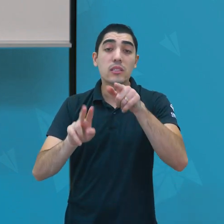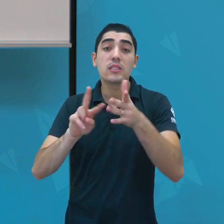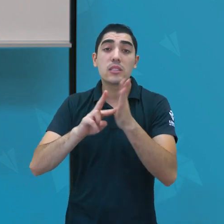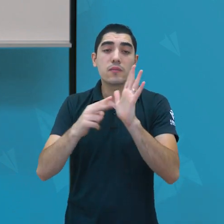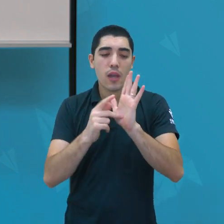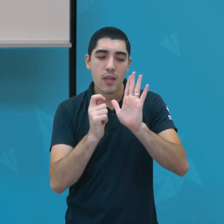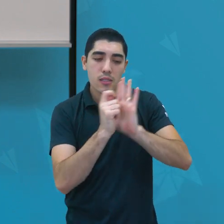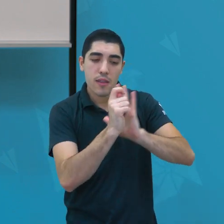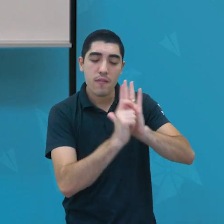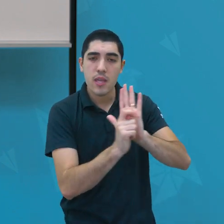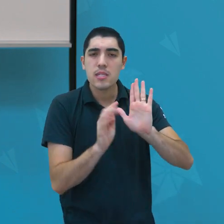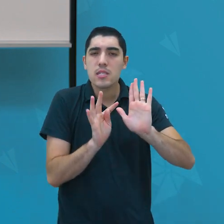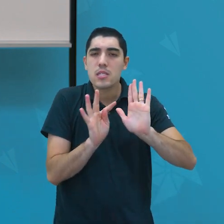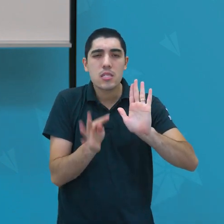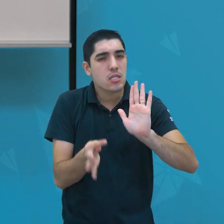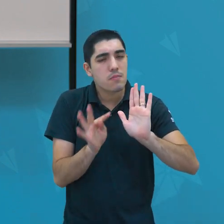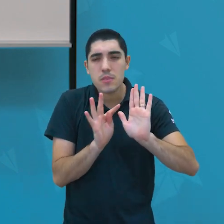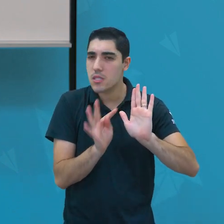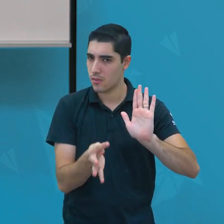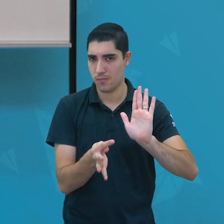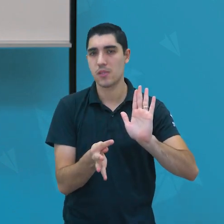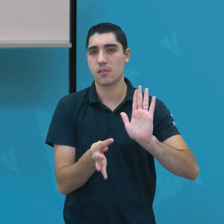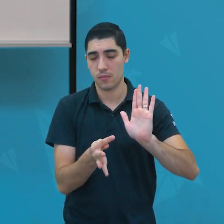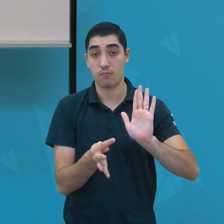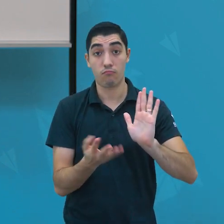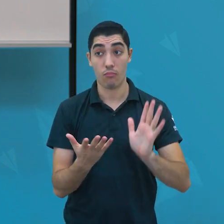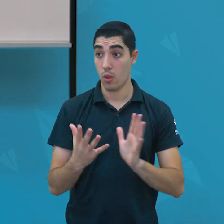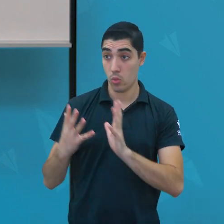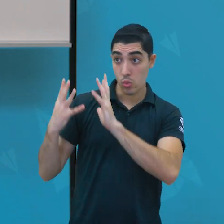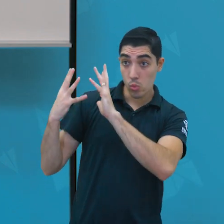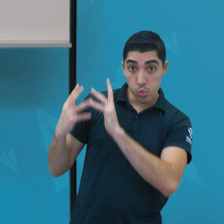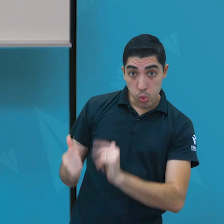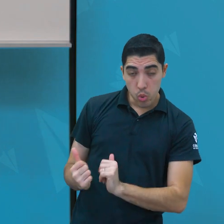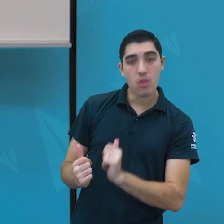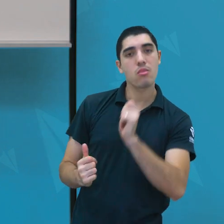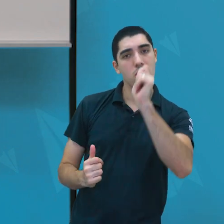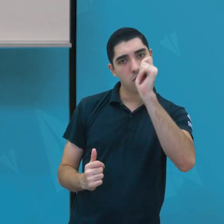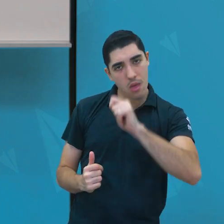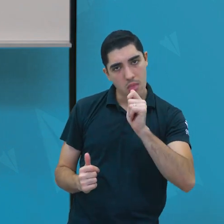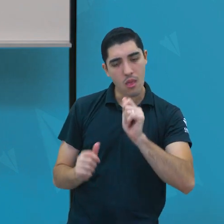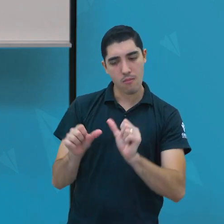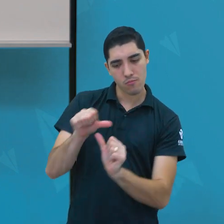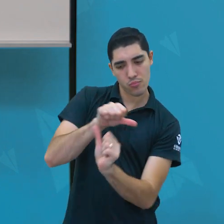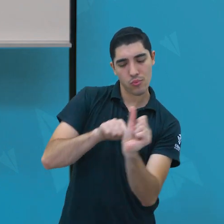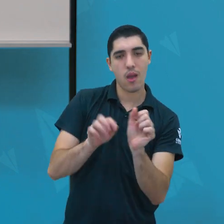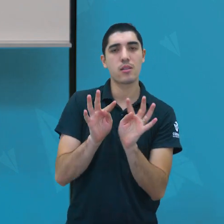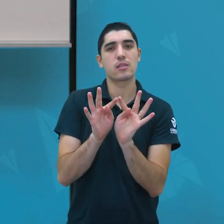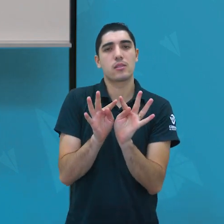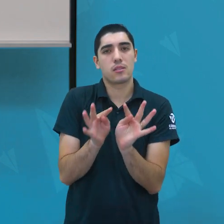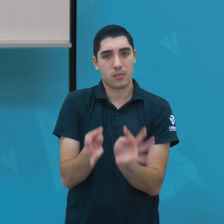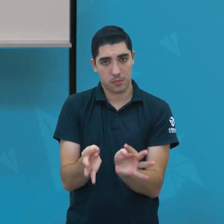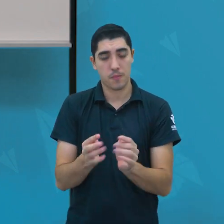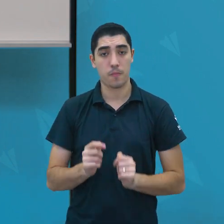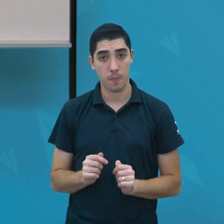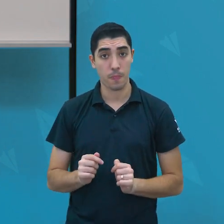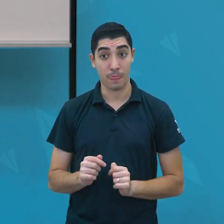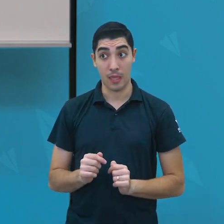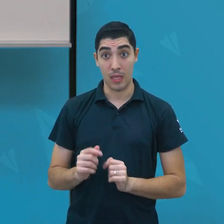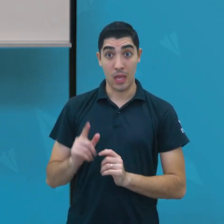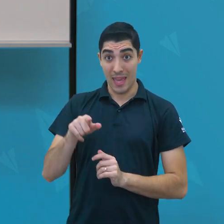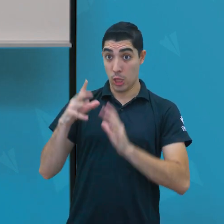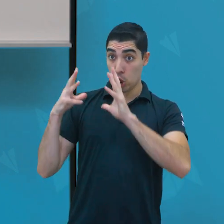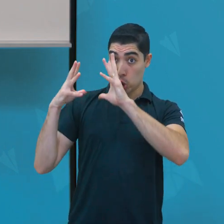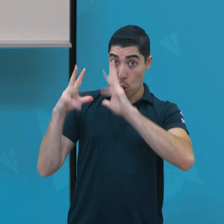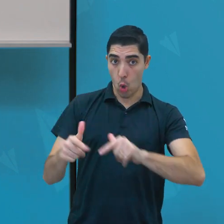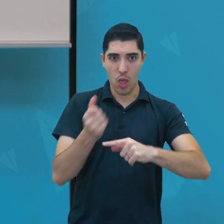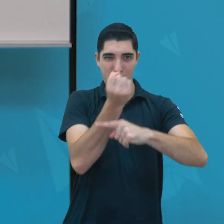simples. Então, todas essas aqui, nós conseguimos realmente escrever num formato bem mais simples, tá? Não são